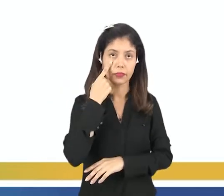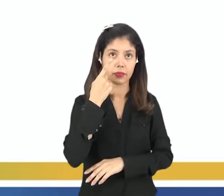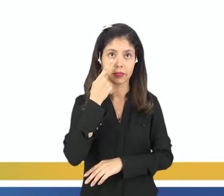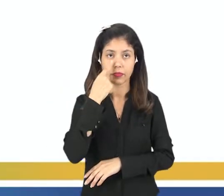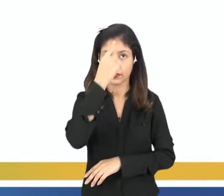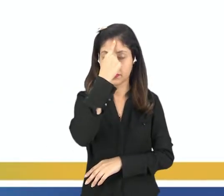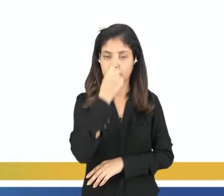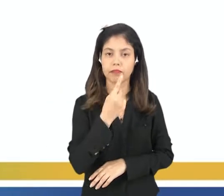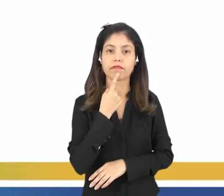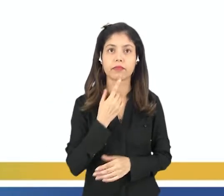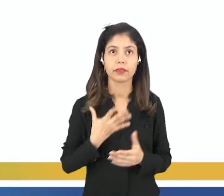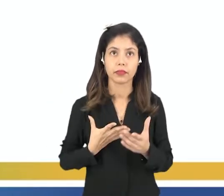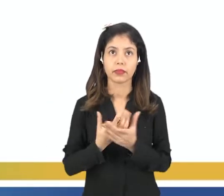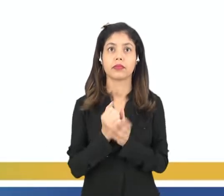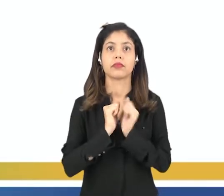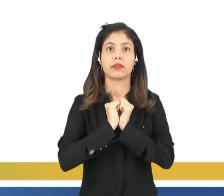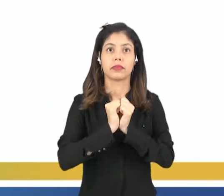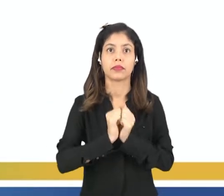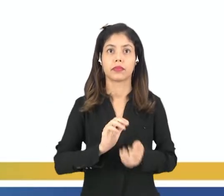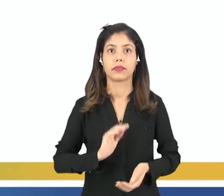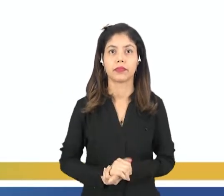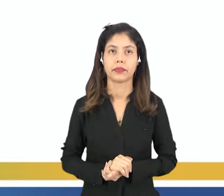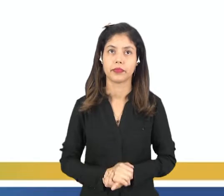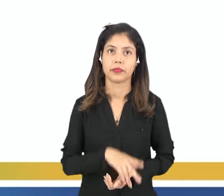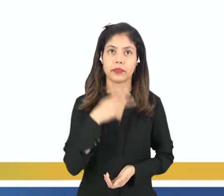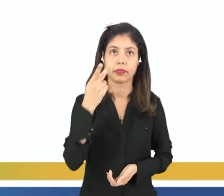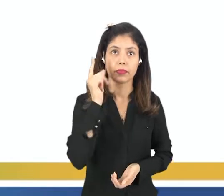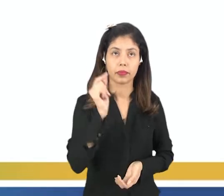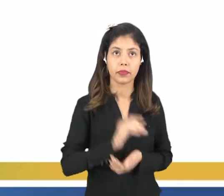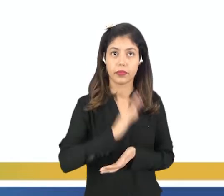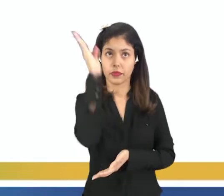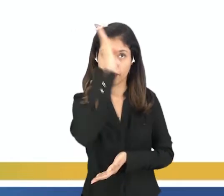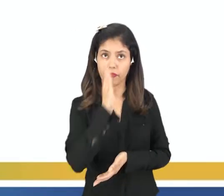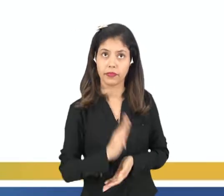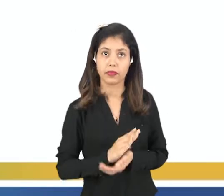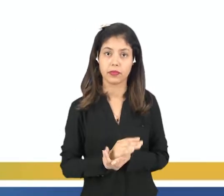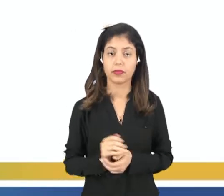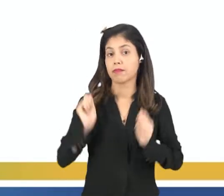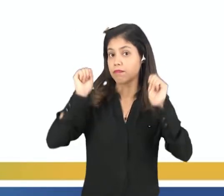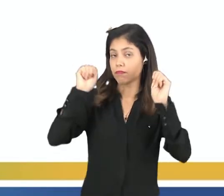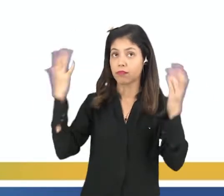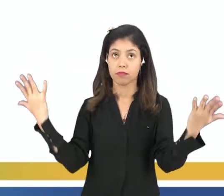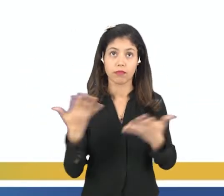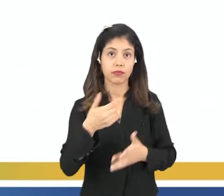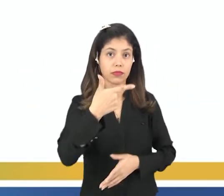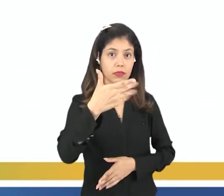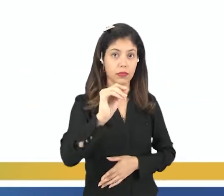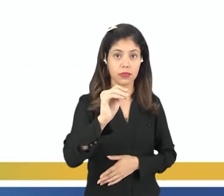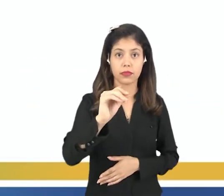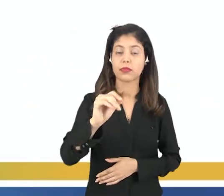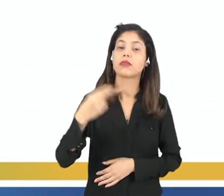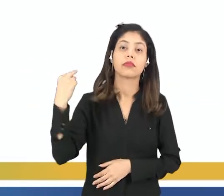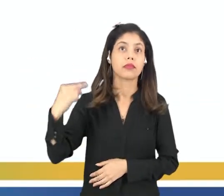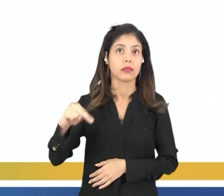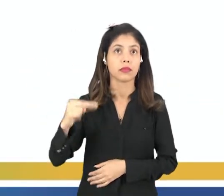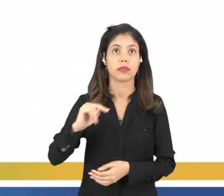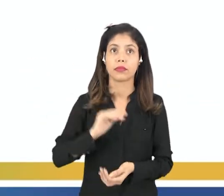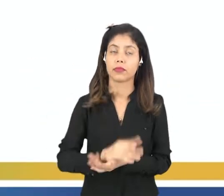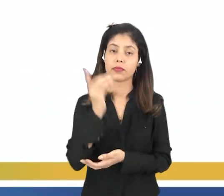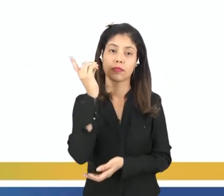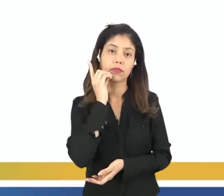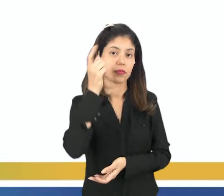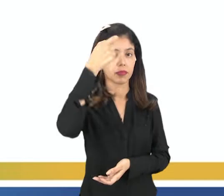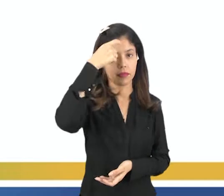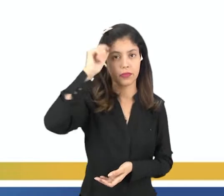imagem vinculada a ela. A manchete diz assim: o Brasil comemora hoje, 20 de novembro, o Dia da Consciência